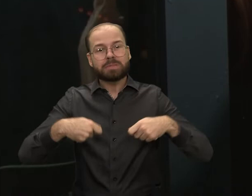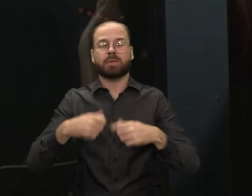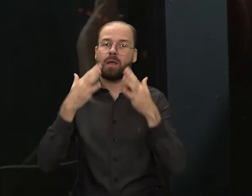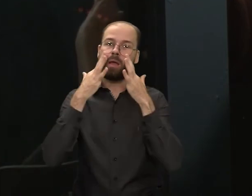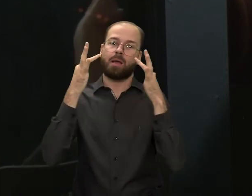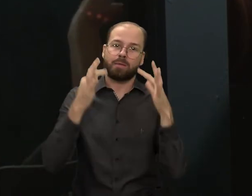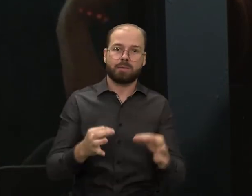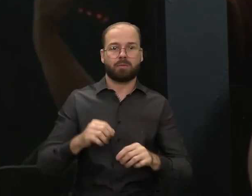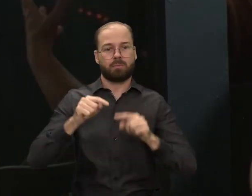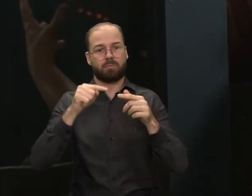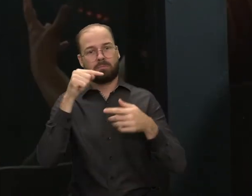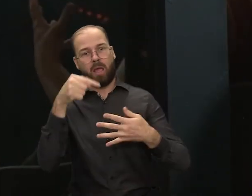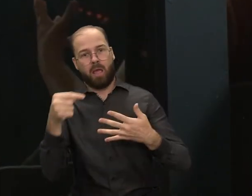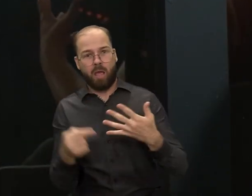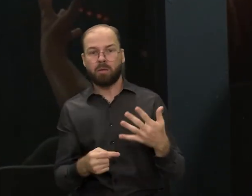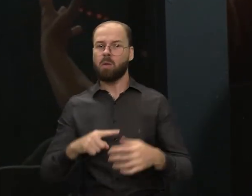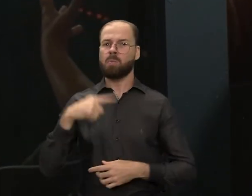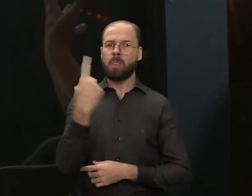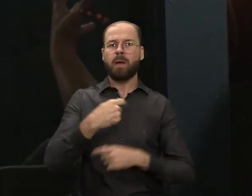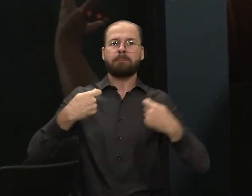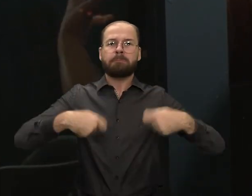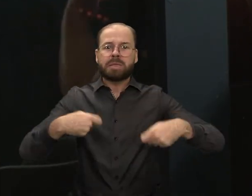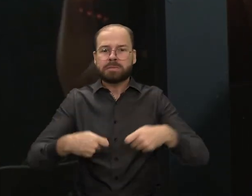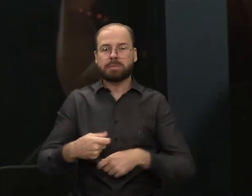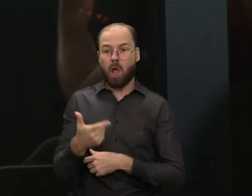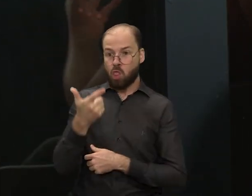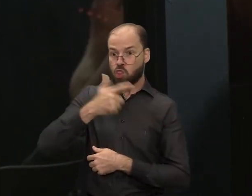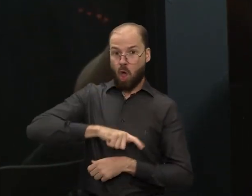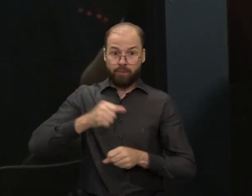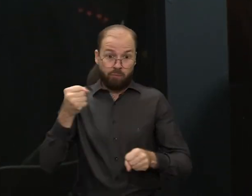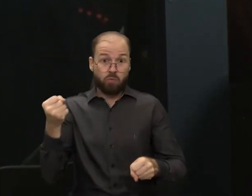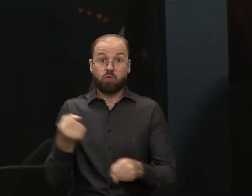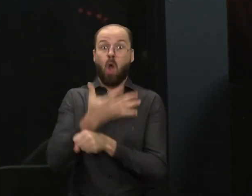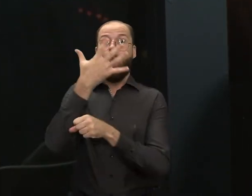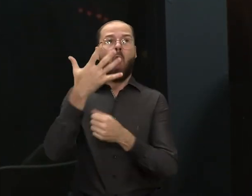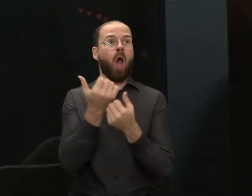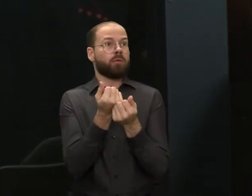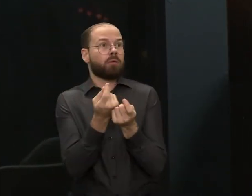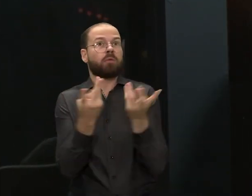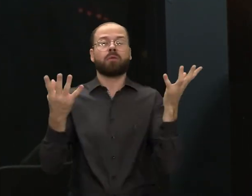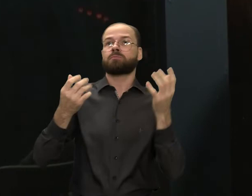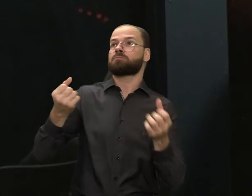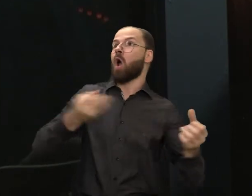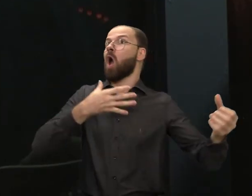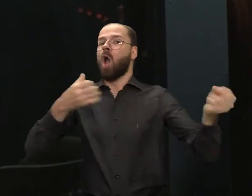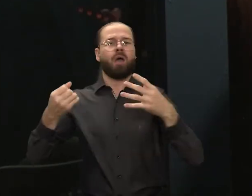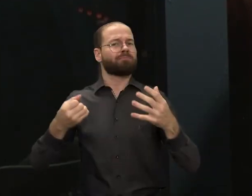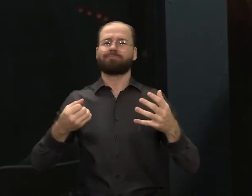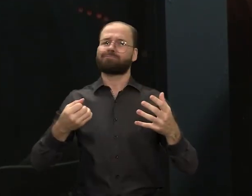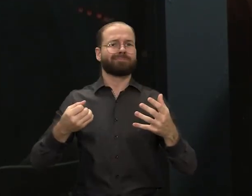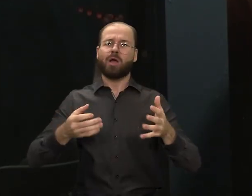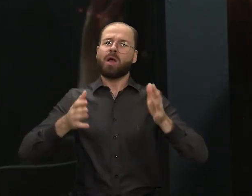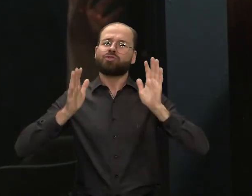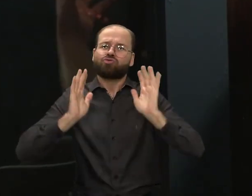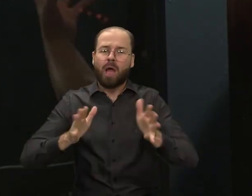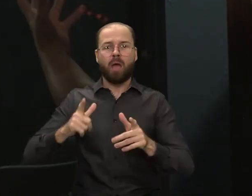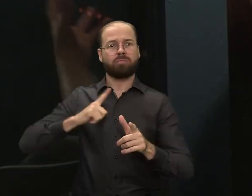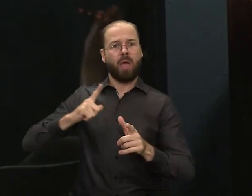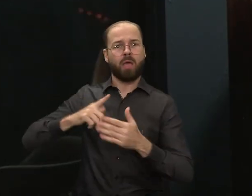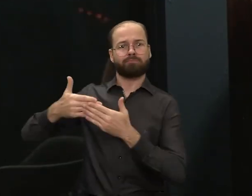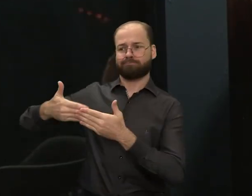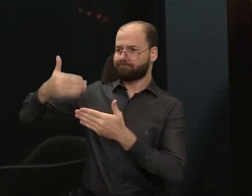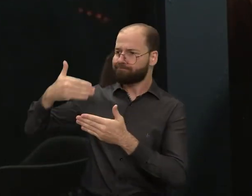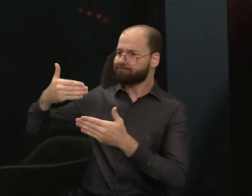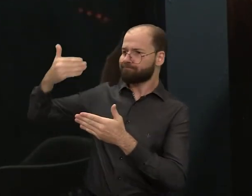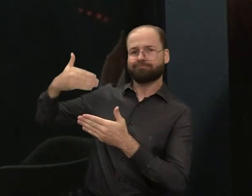precisa reinventar a roda, né? As coisas estão aí, os estudos, muitos deles, né, professor, estão feitos pelas